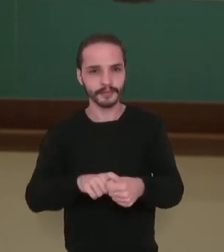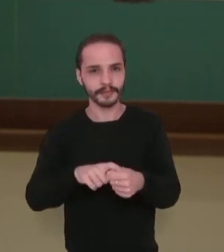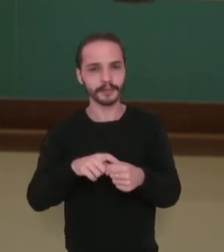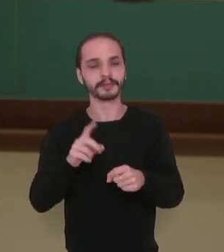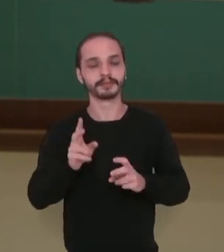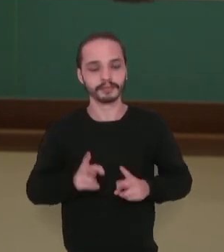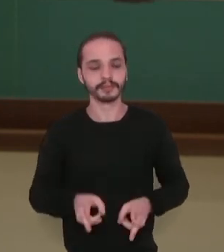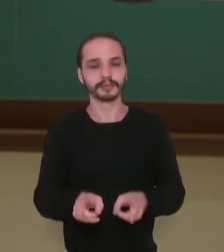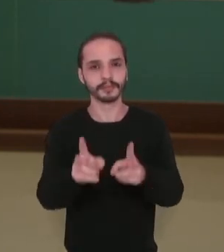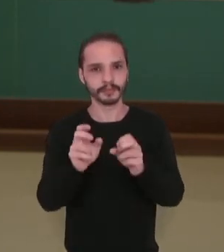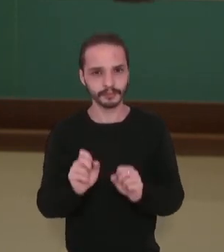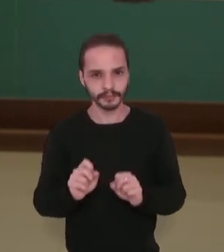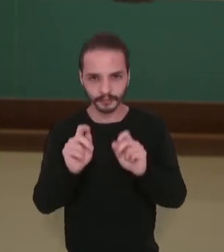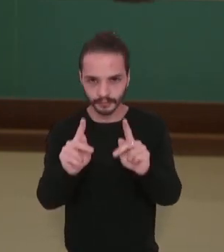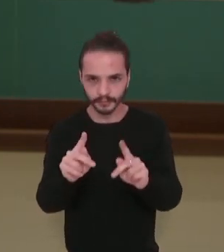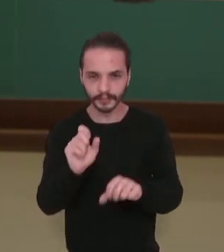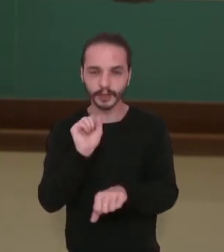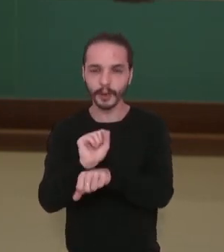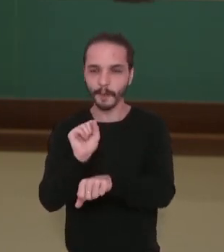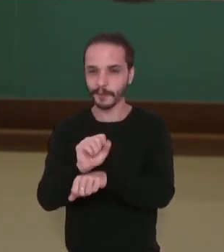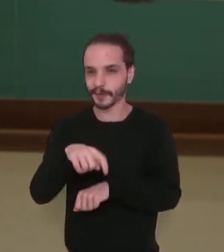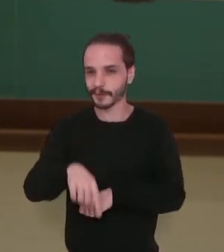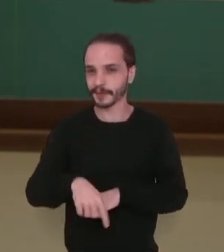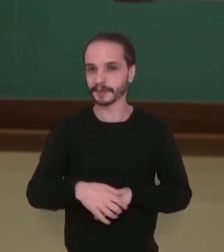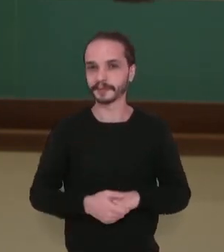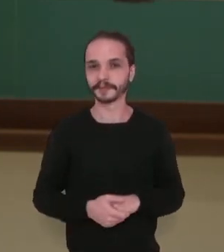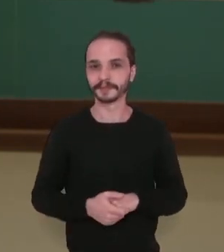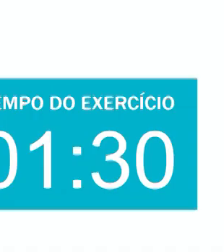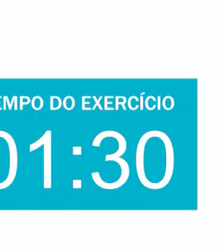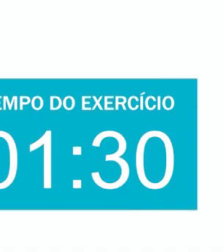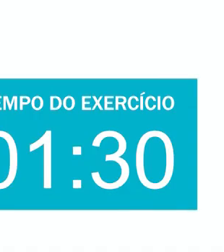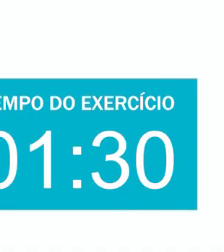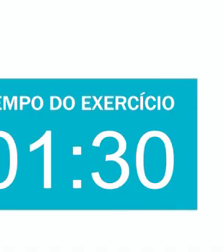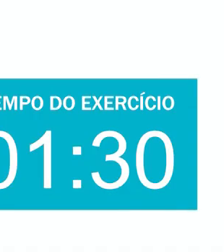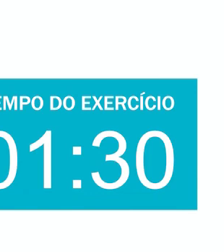dar continuidade. Combinado? Estou te esperando aqui.